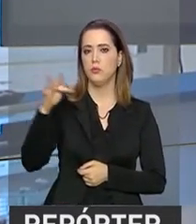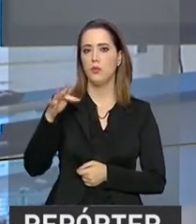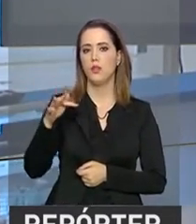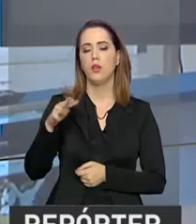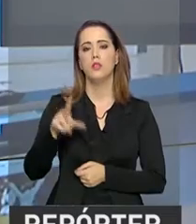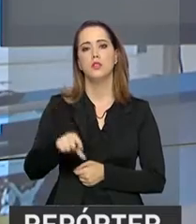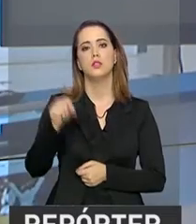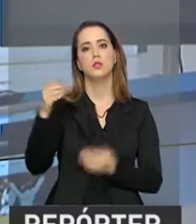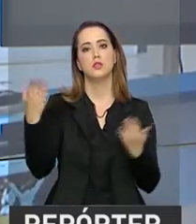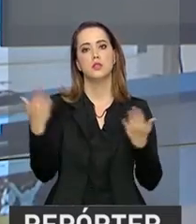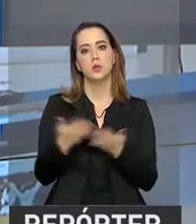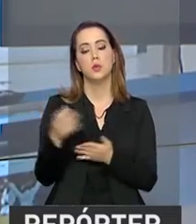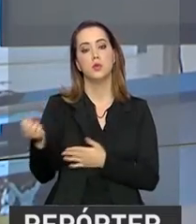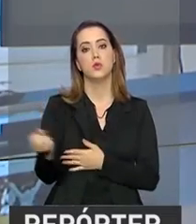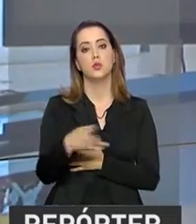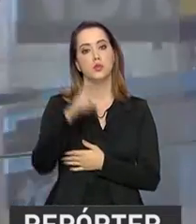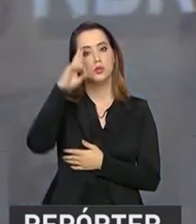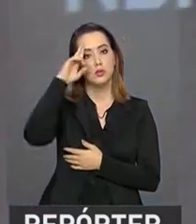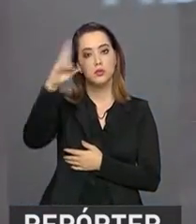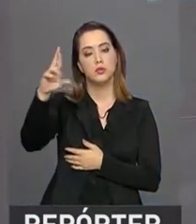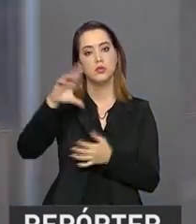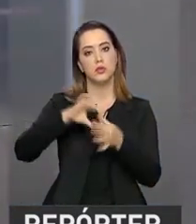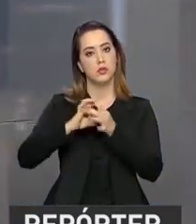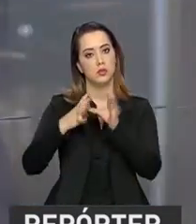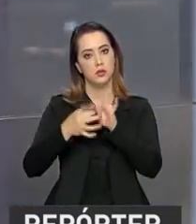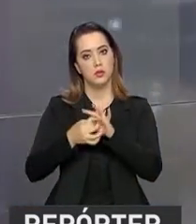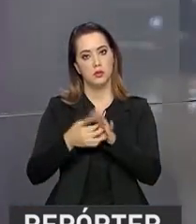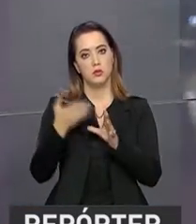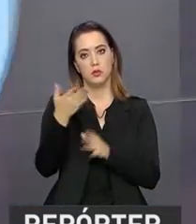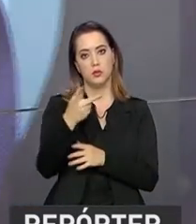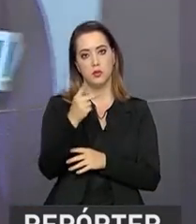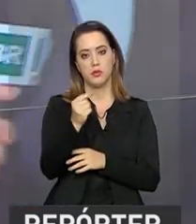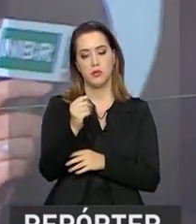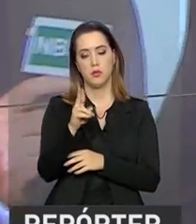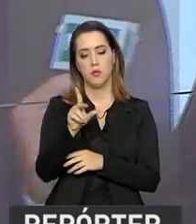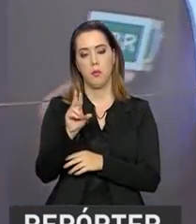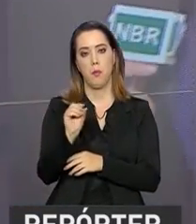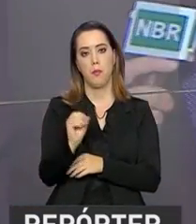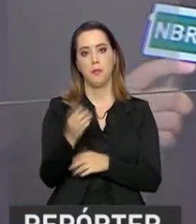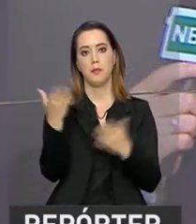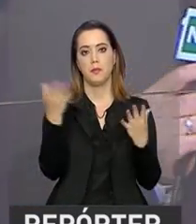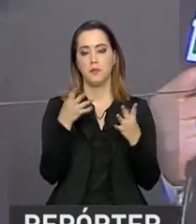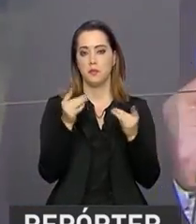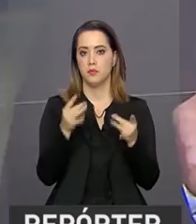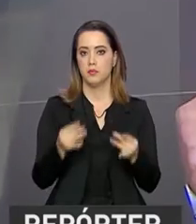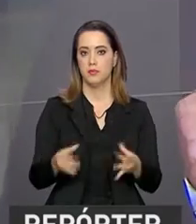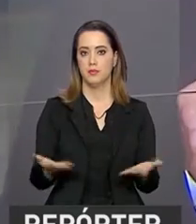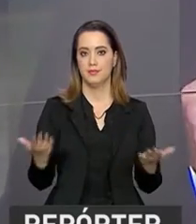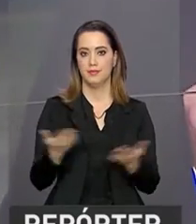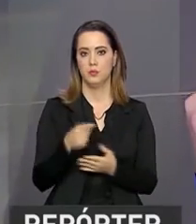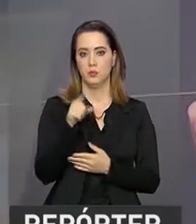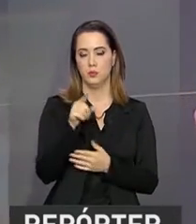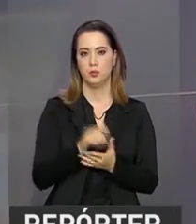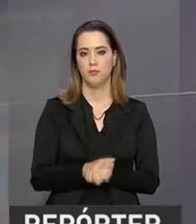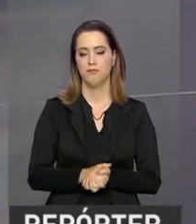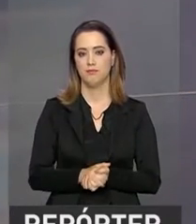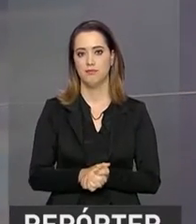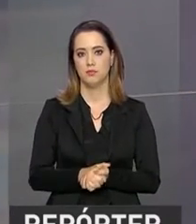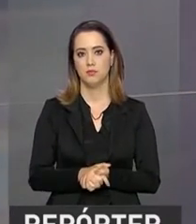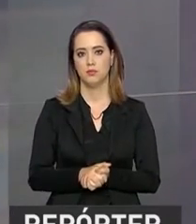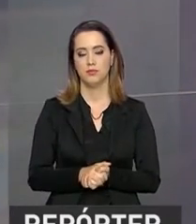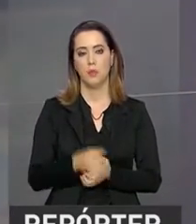nova autoridade pública Olímpica e eu vou voltar a conversar com o repórter Paulo lá salve que tem os detalhes sobre essa indicação Paulo